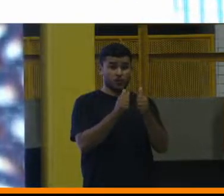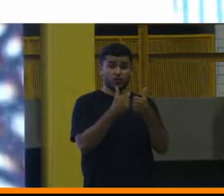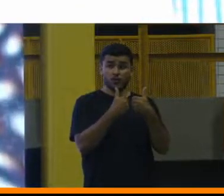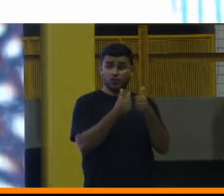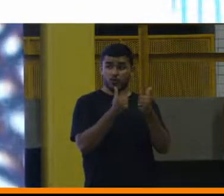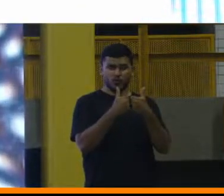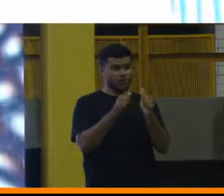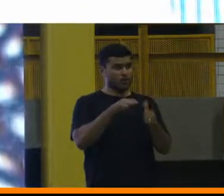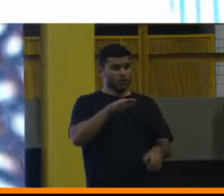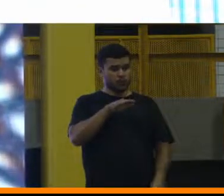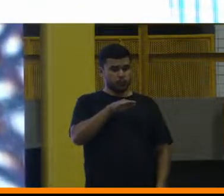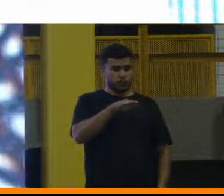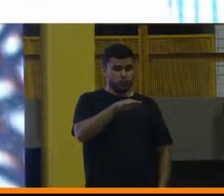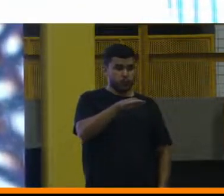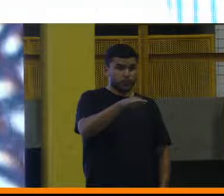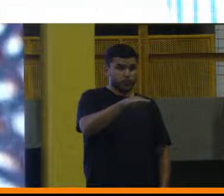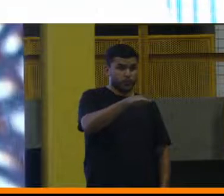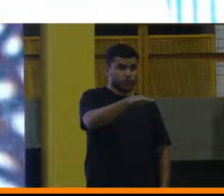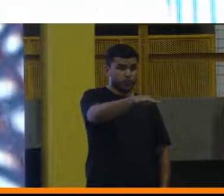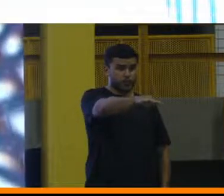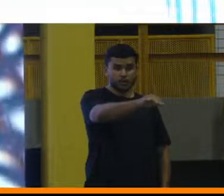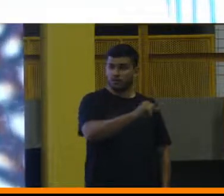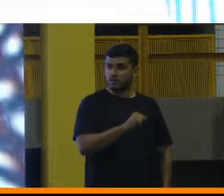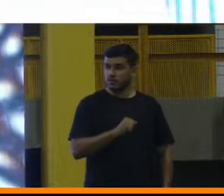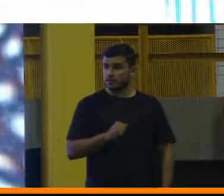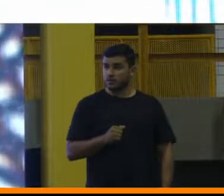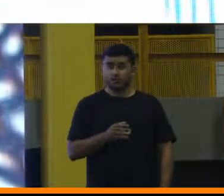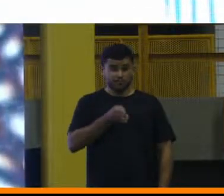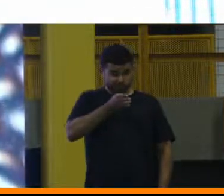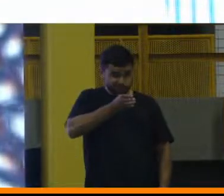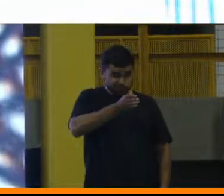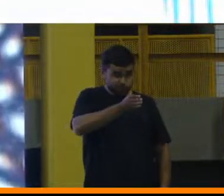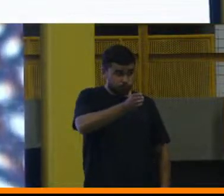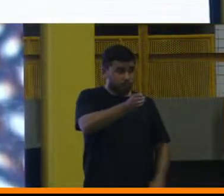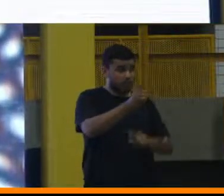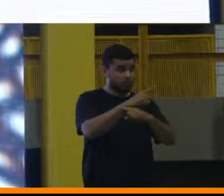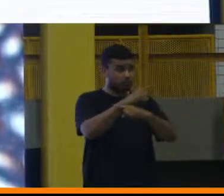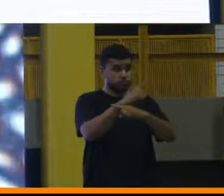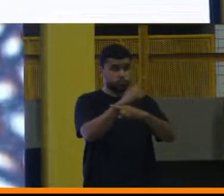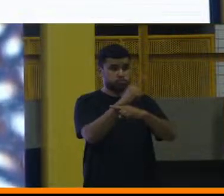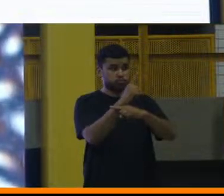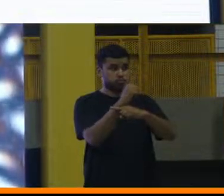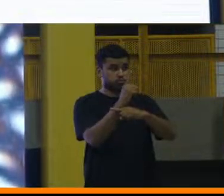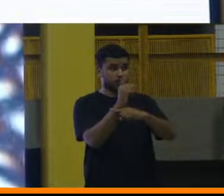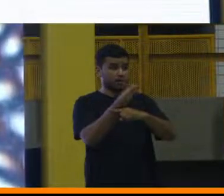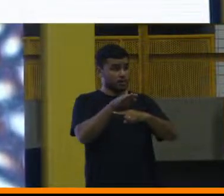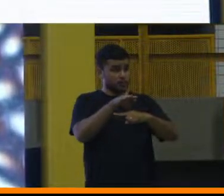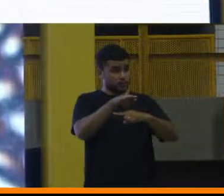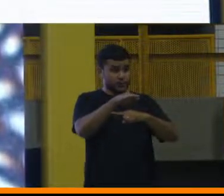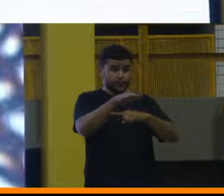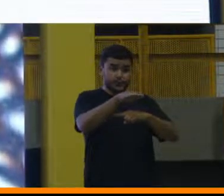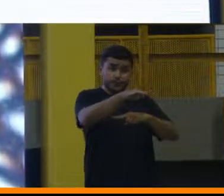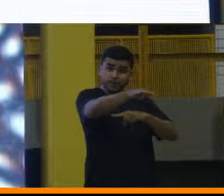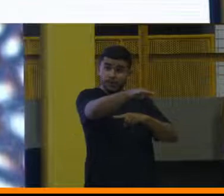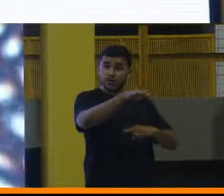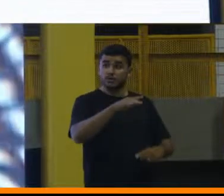velocidade constante, em linha reta, você está dentro do seu